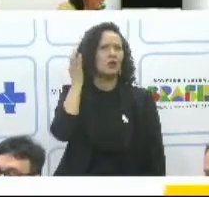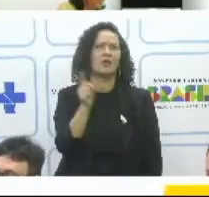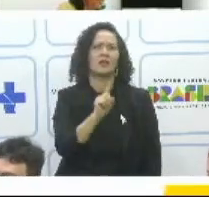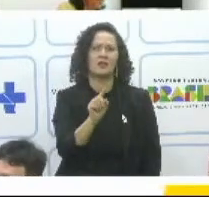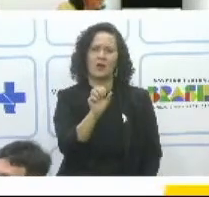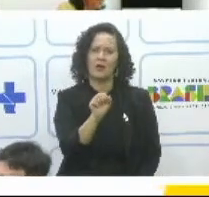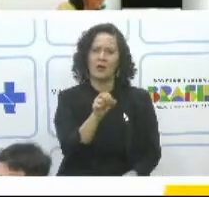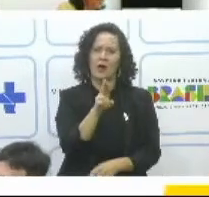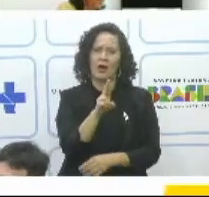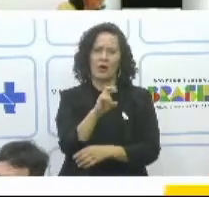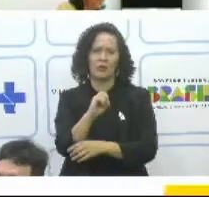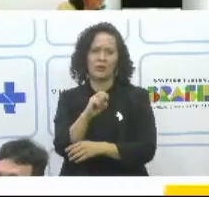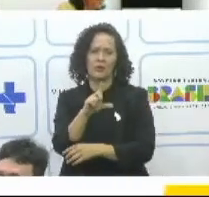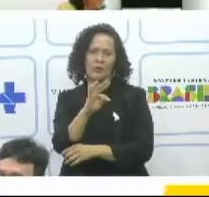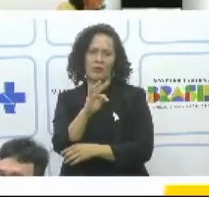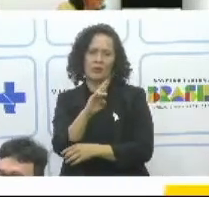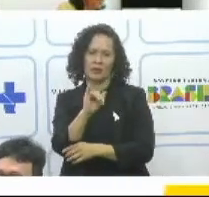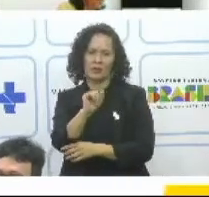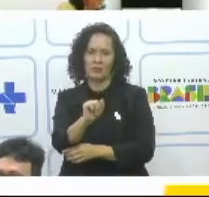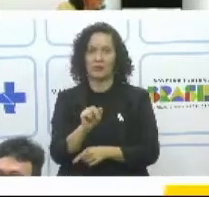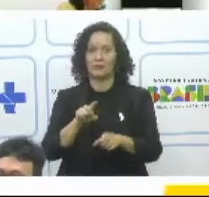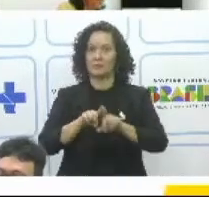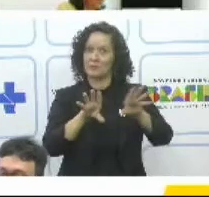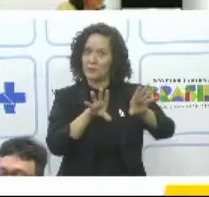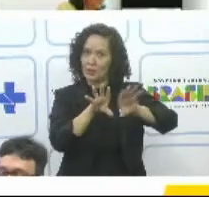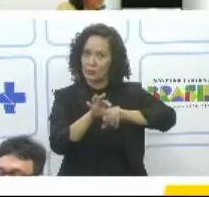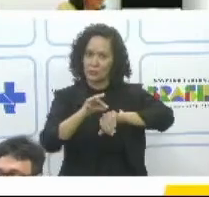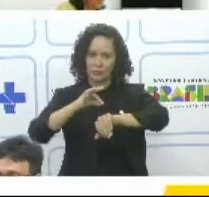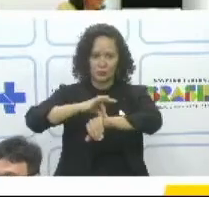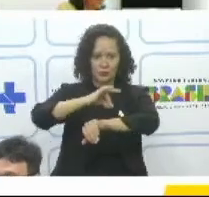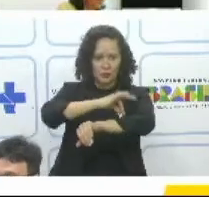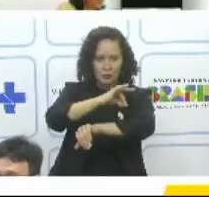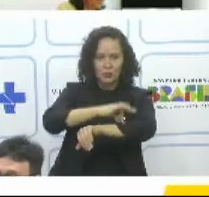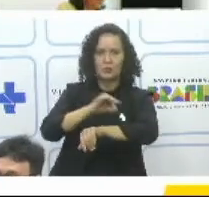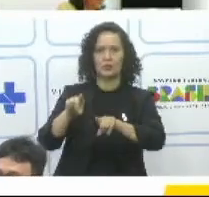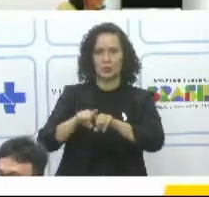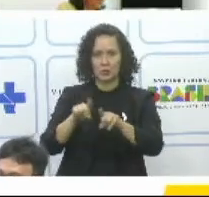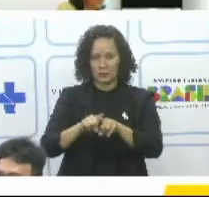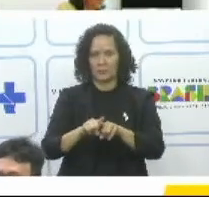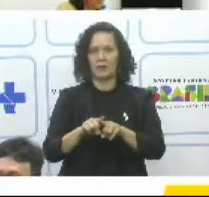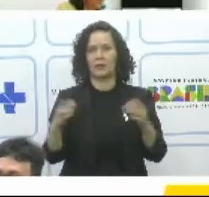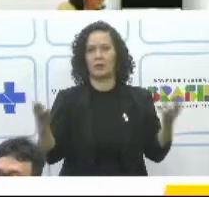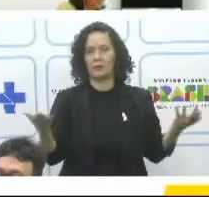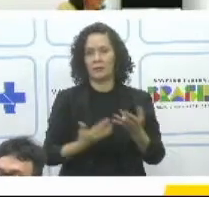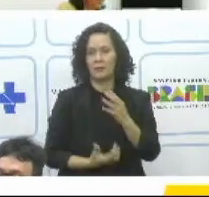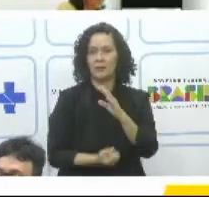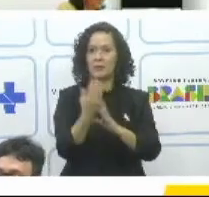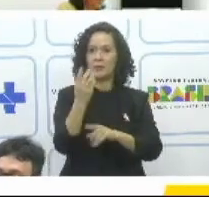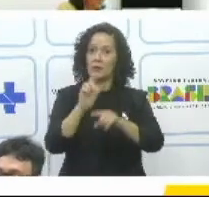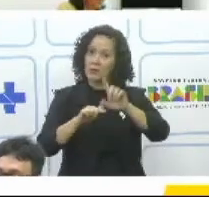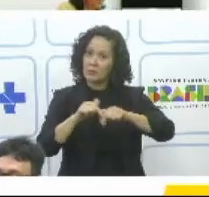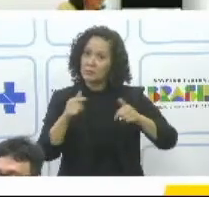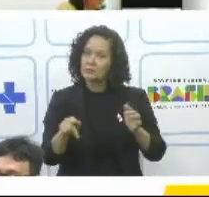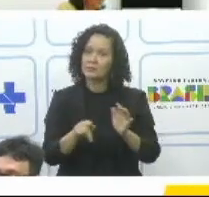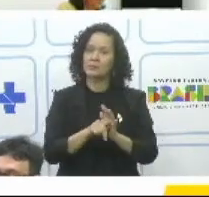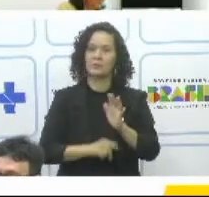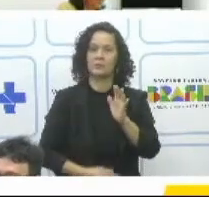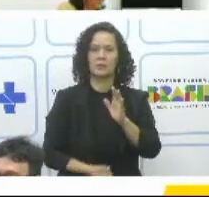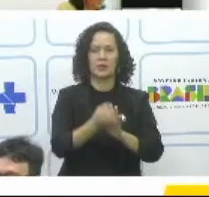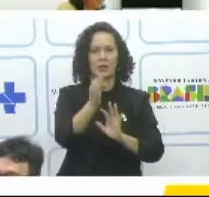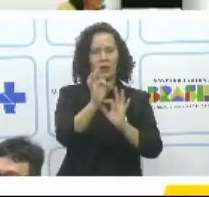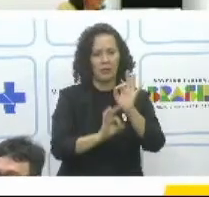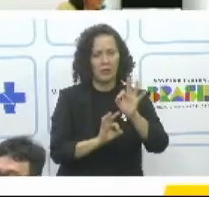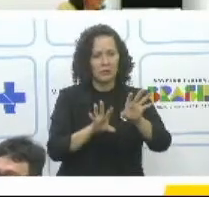bastante, mas a formação, né, em protocolos da acupuntura, e temos agora a elaboração do material